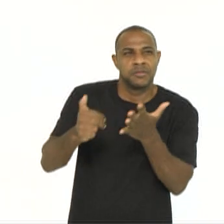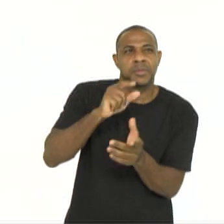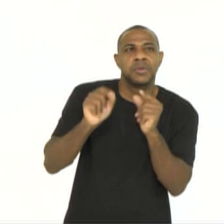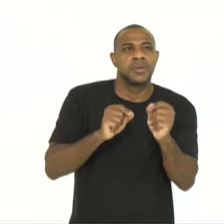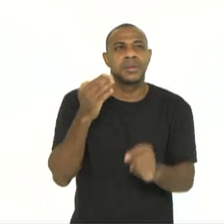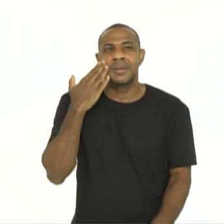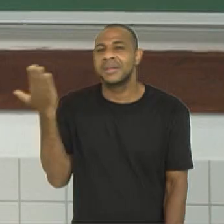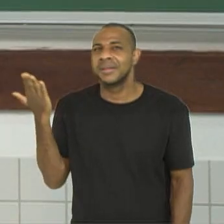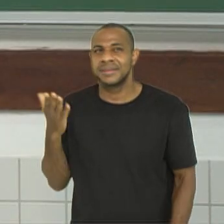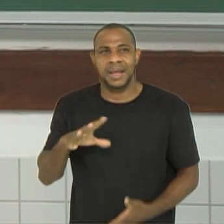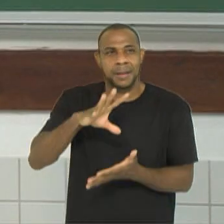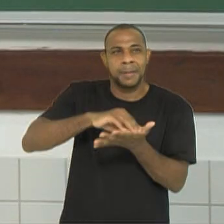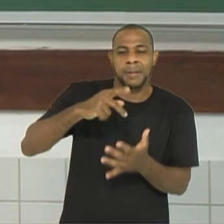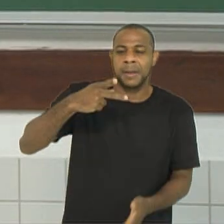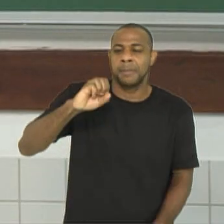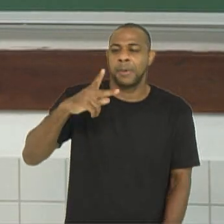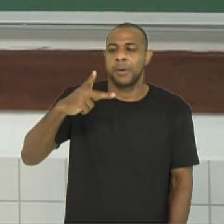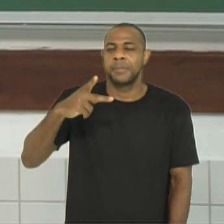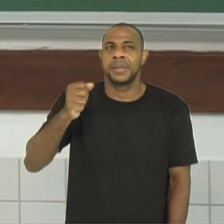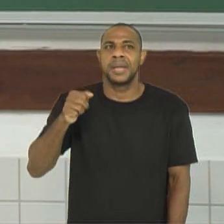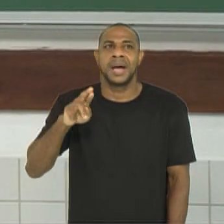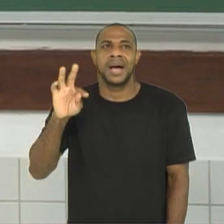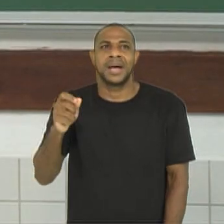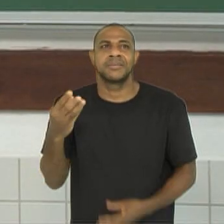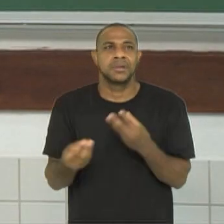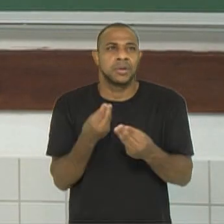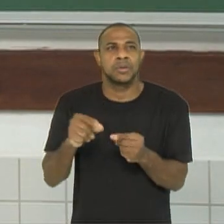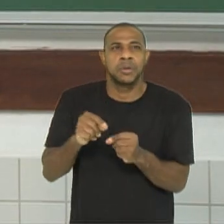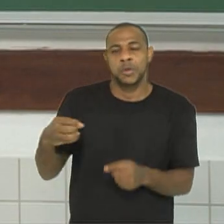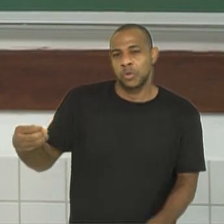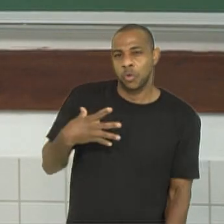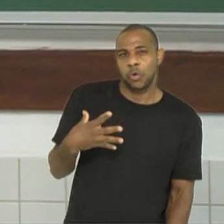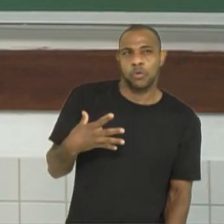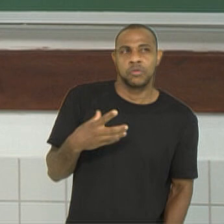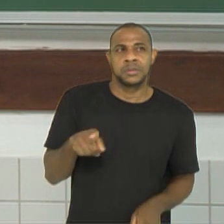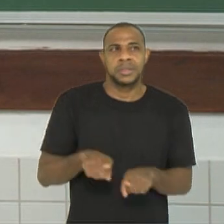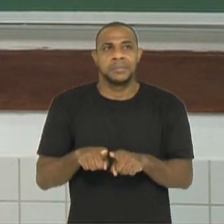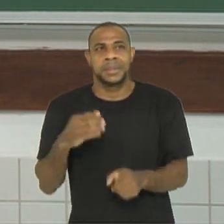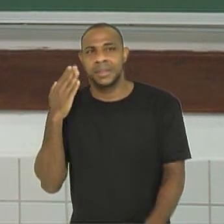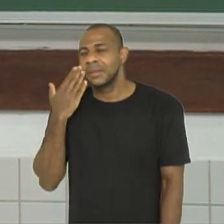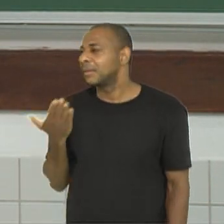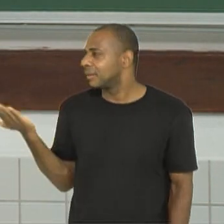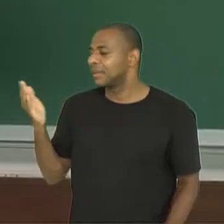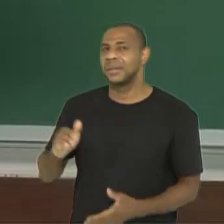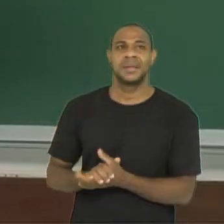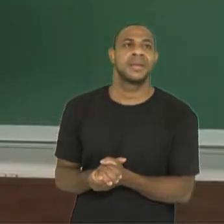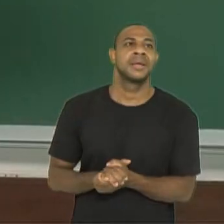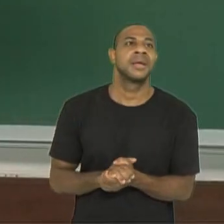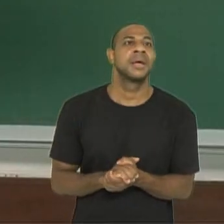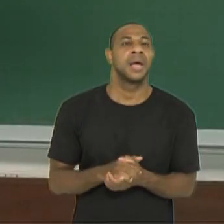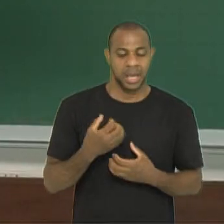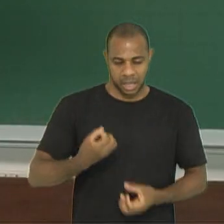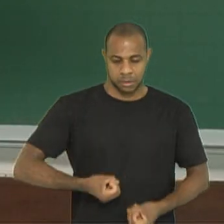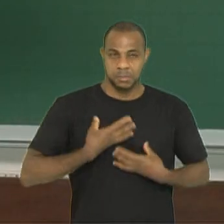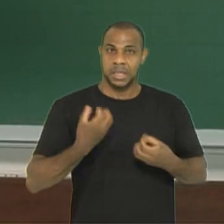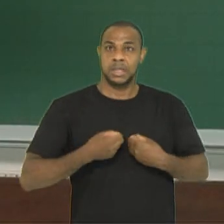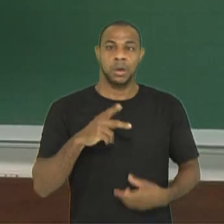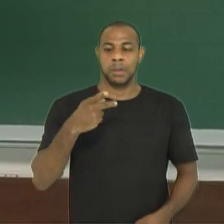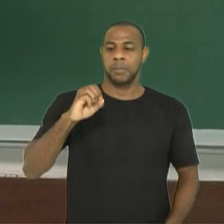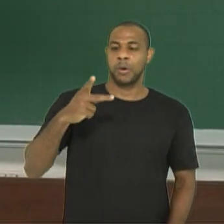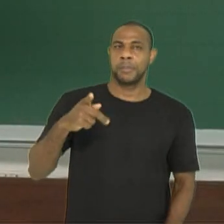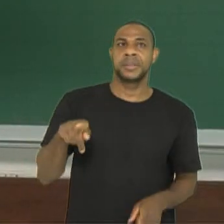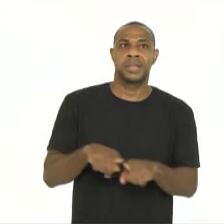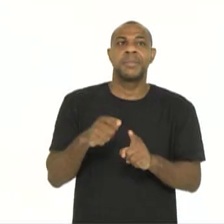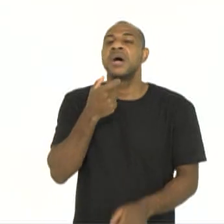então, na pop art, ela vai entrar nas questões da modernidade da sociedade, tá? E aí, vamos lá. A expressão pop art também vem